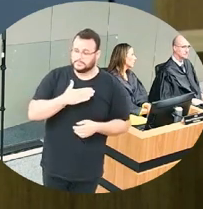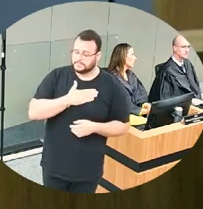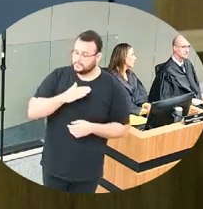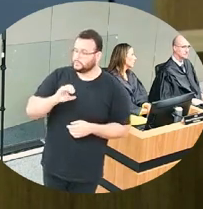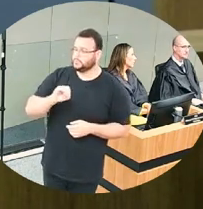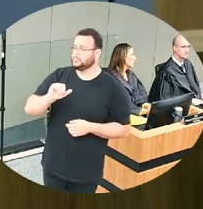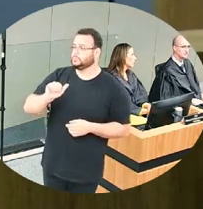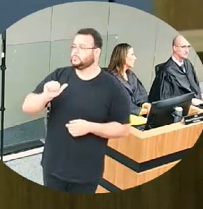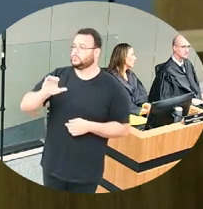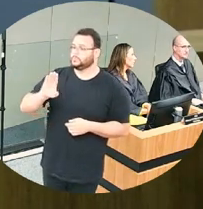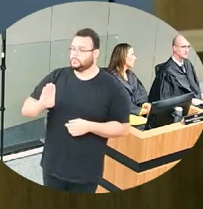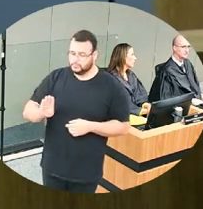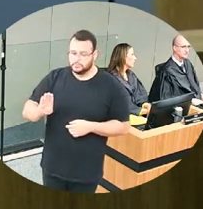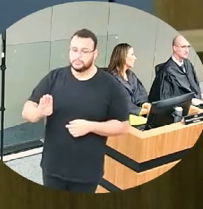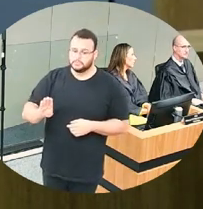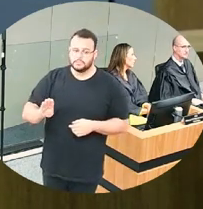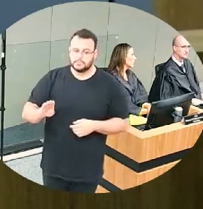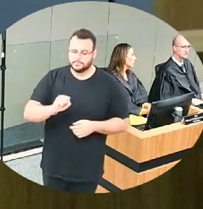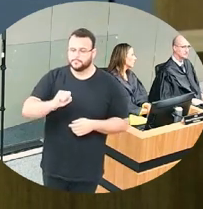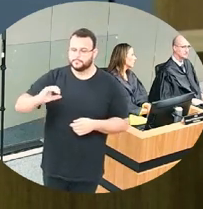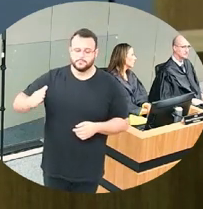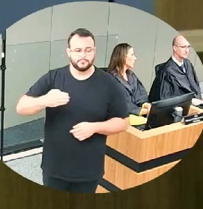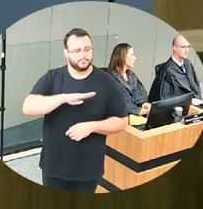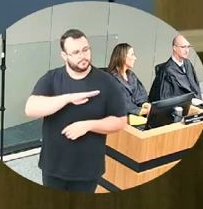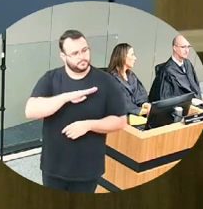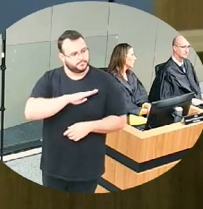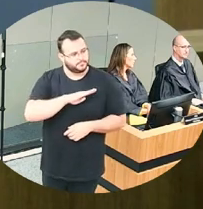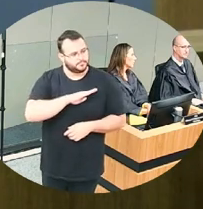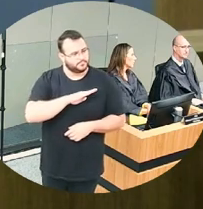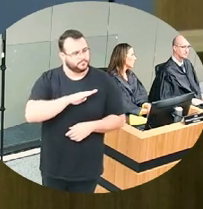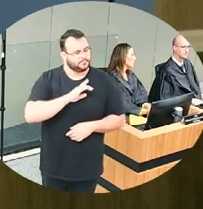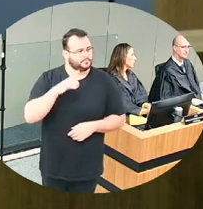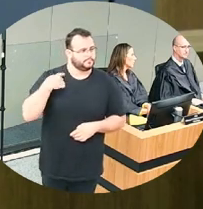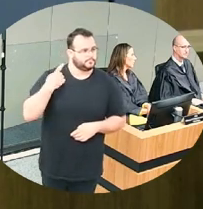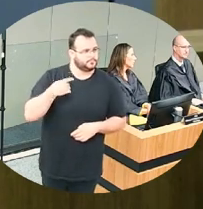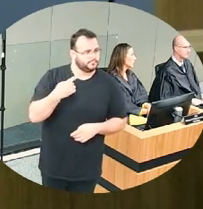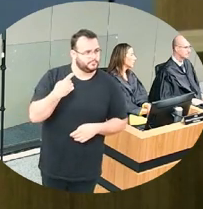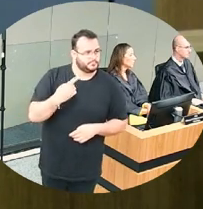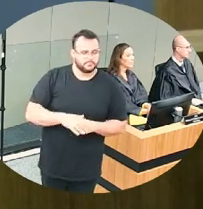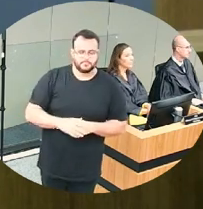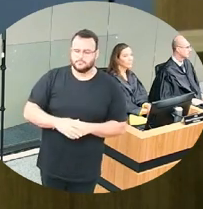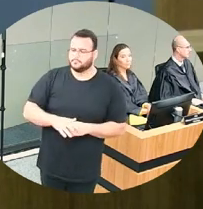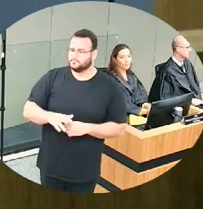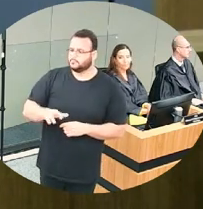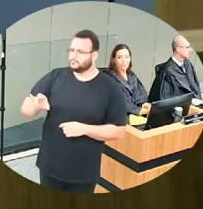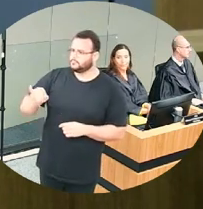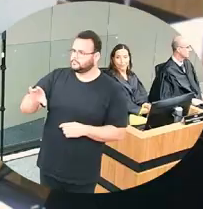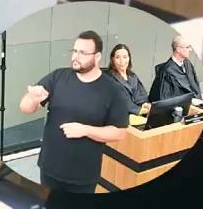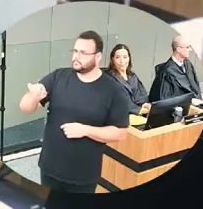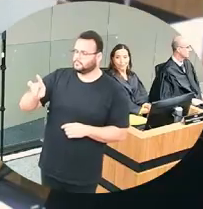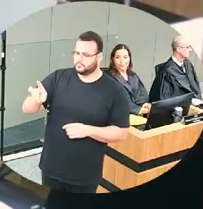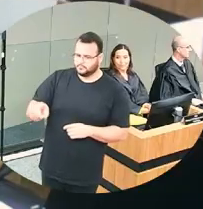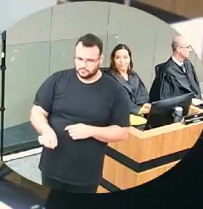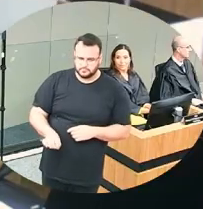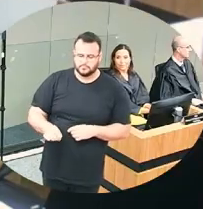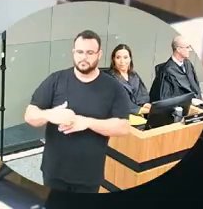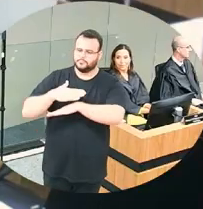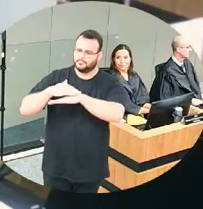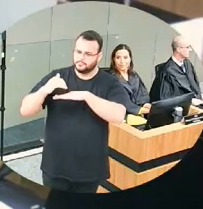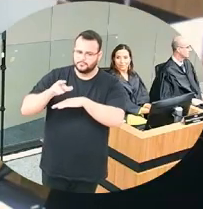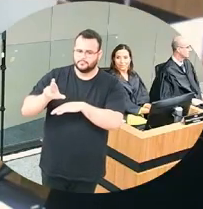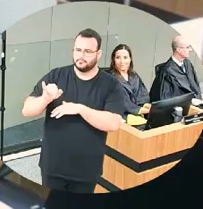advocacia Catarinense e aos meus colegas advogados na pessoa do Dr Ricardo nosso querido